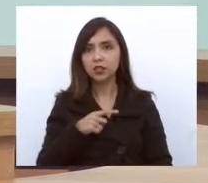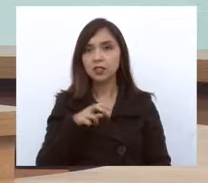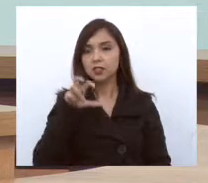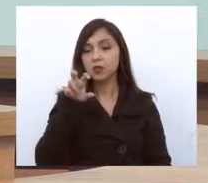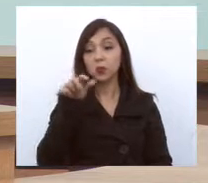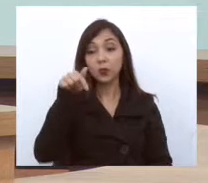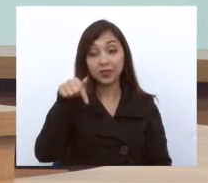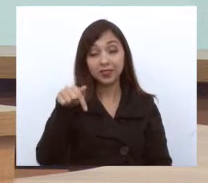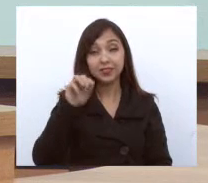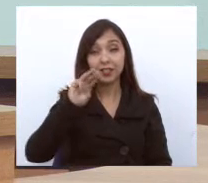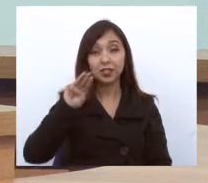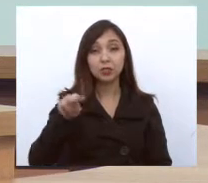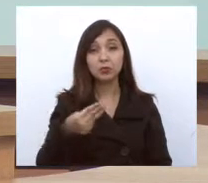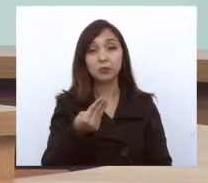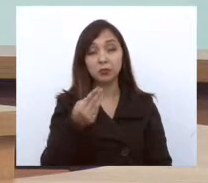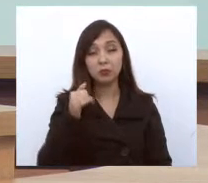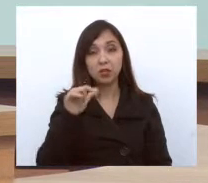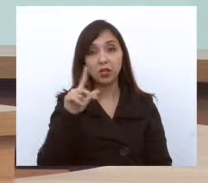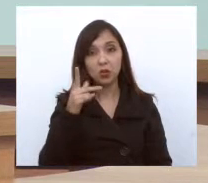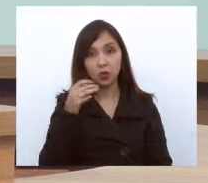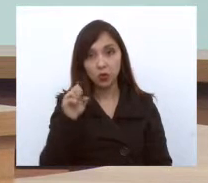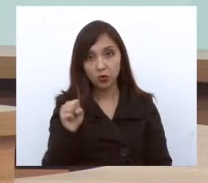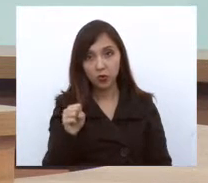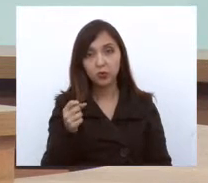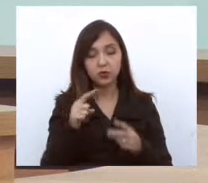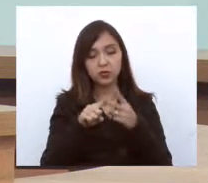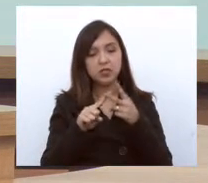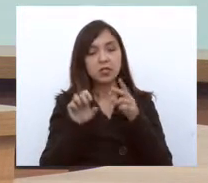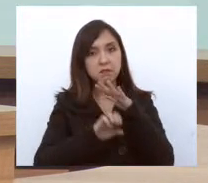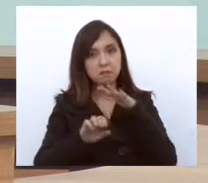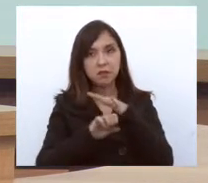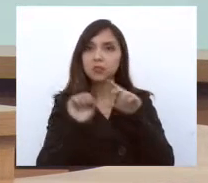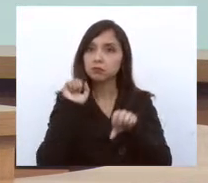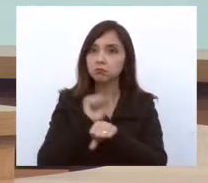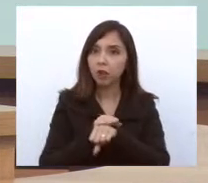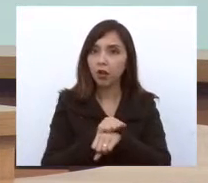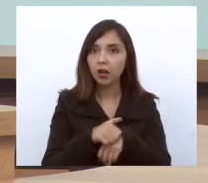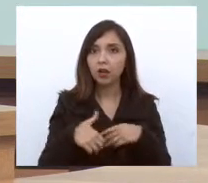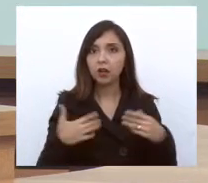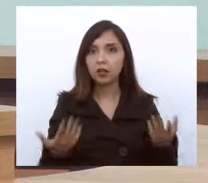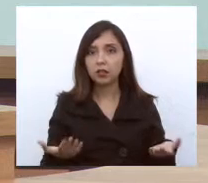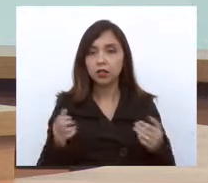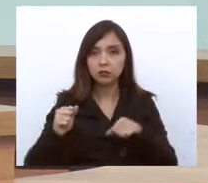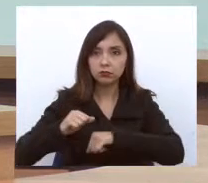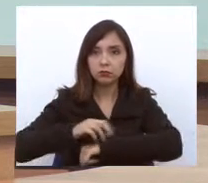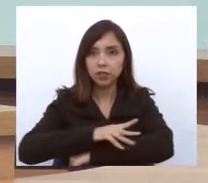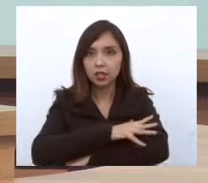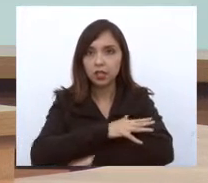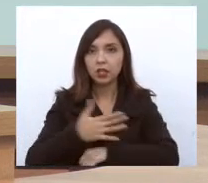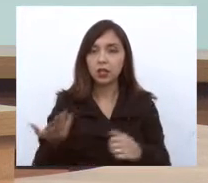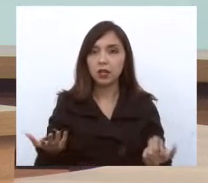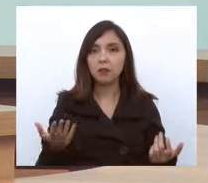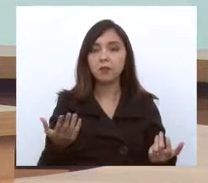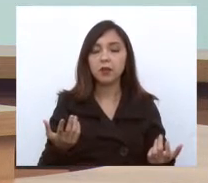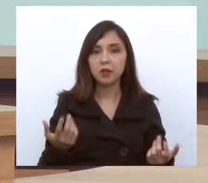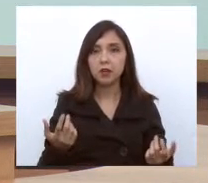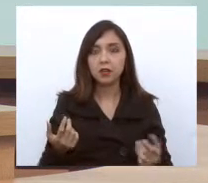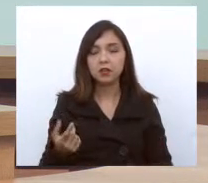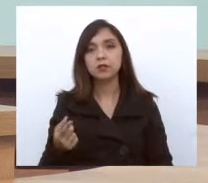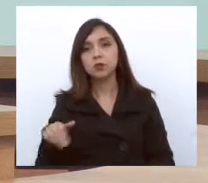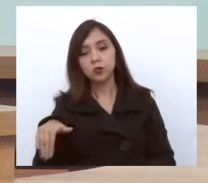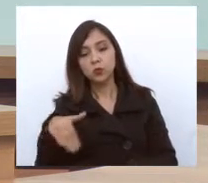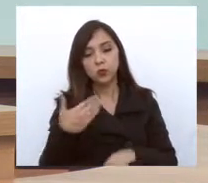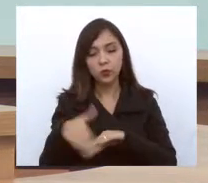57 milhões de reais de equipave e firpave parados com as obras de recapeamento e asfaltamento de